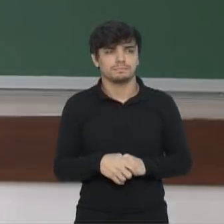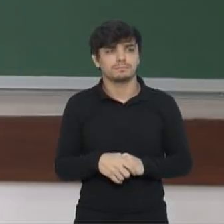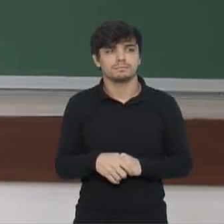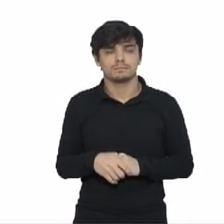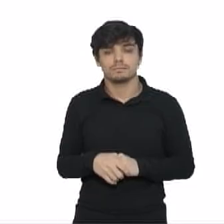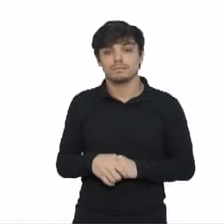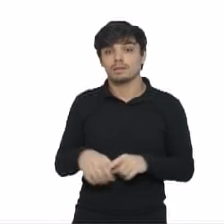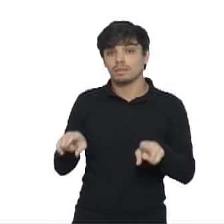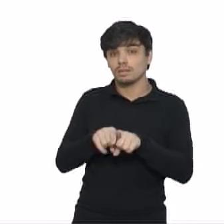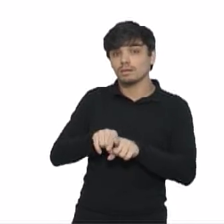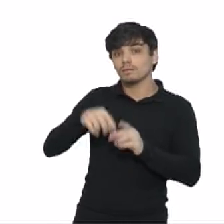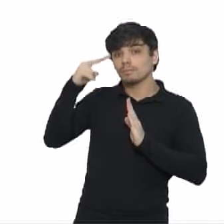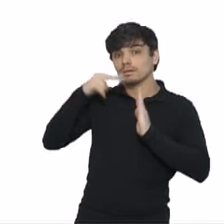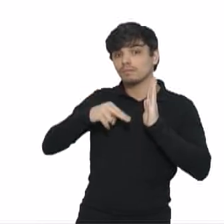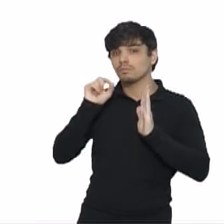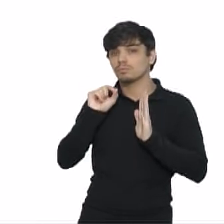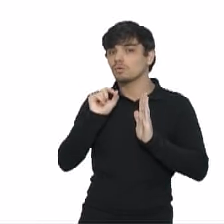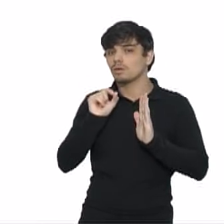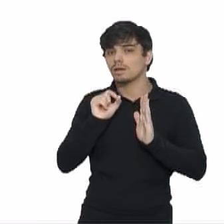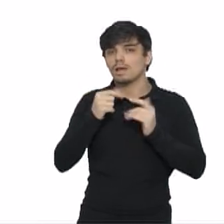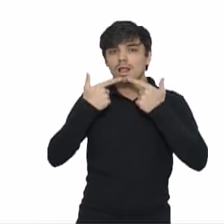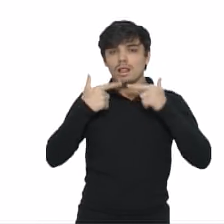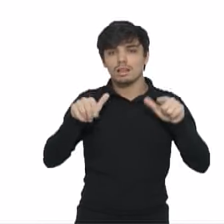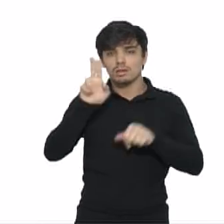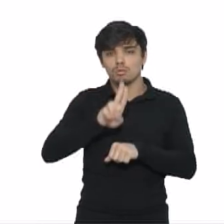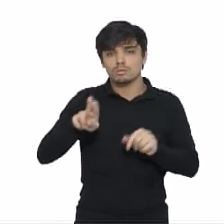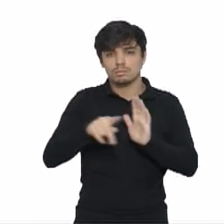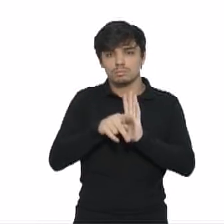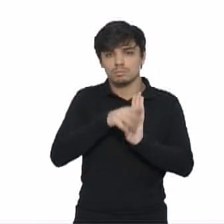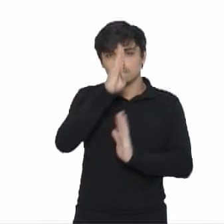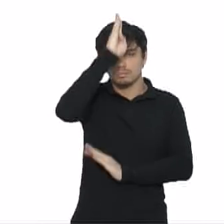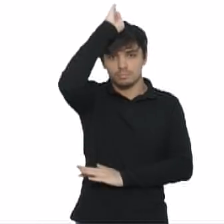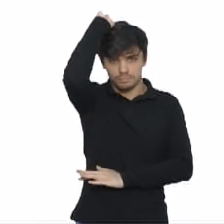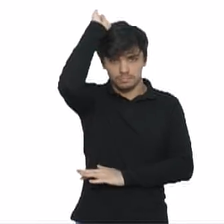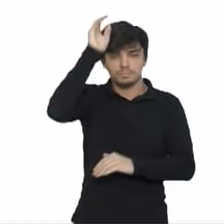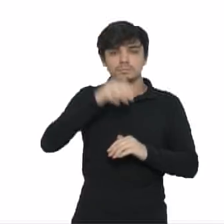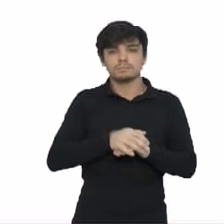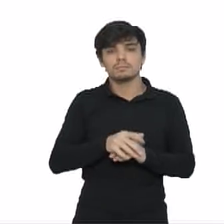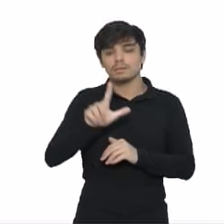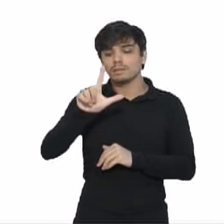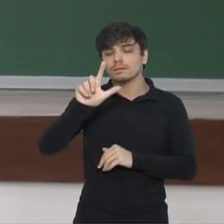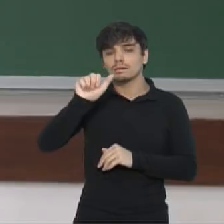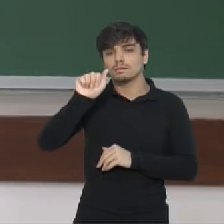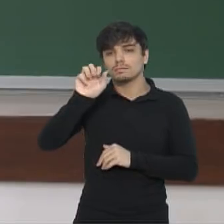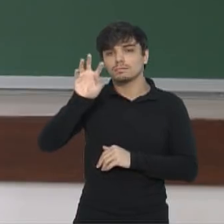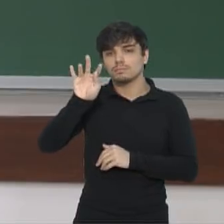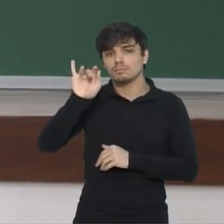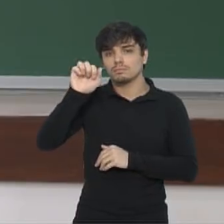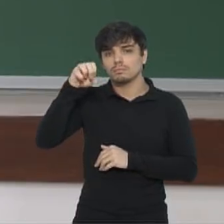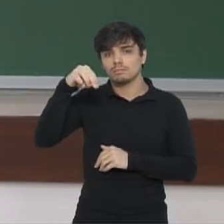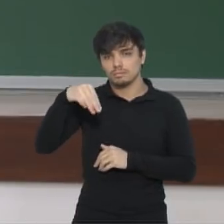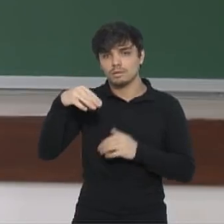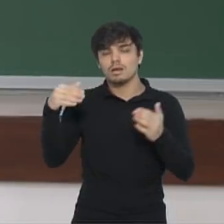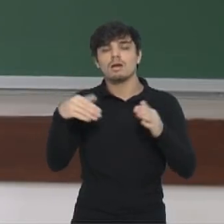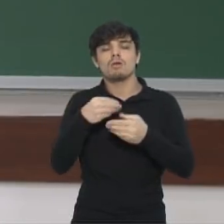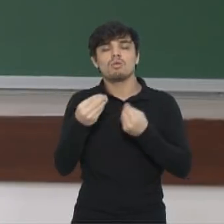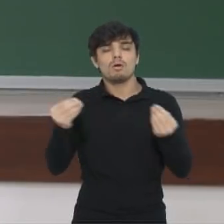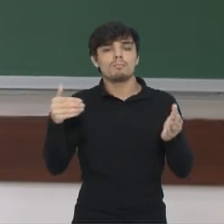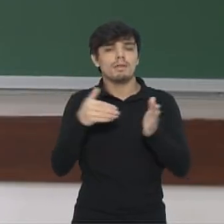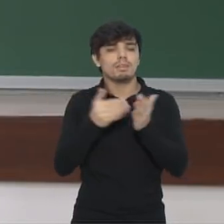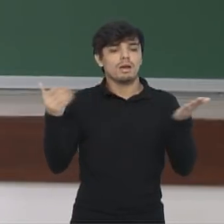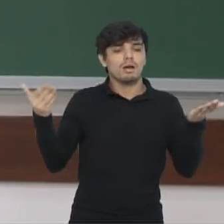também verificamos, pessoal, a língua falada pelos romanos, né, o latim, e como ele até os dias